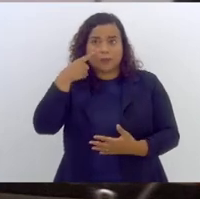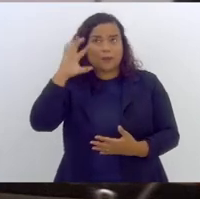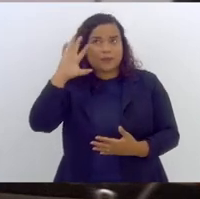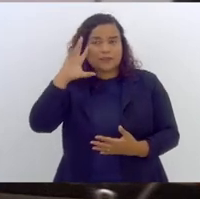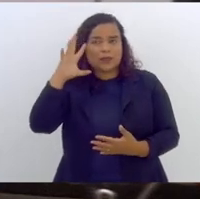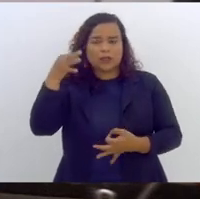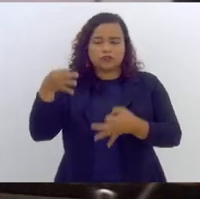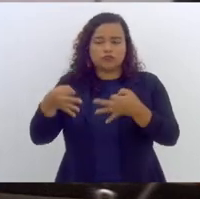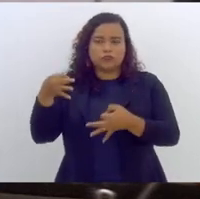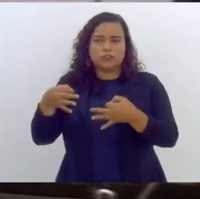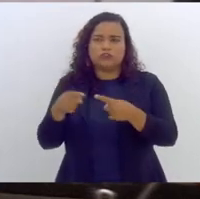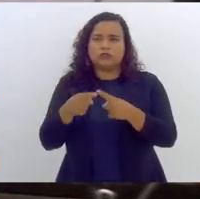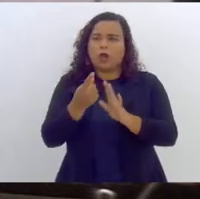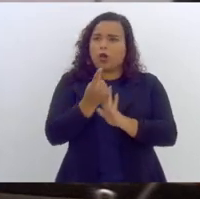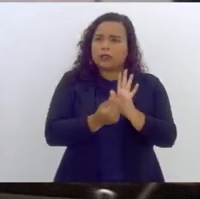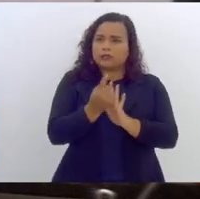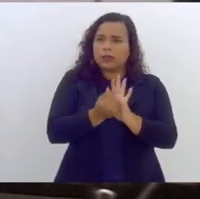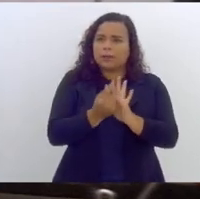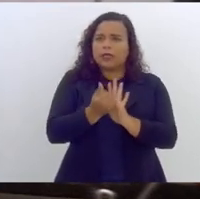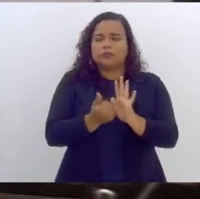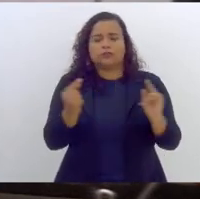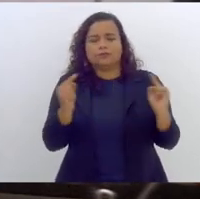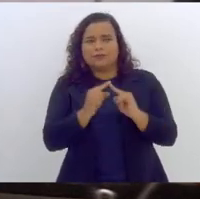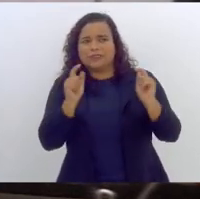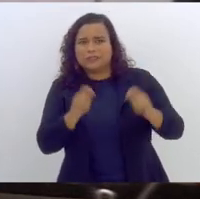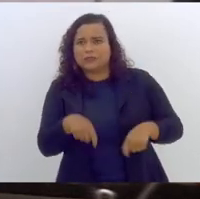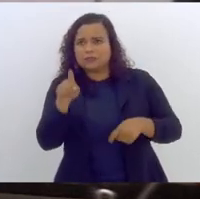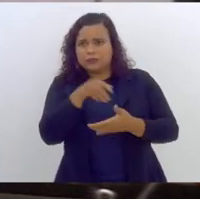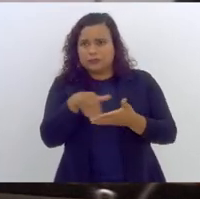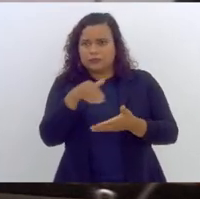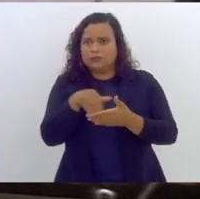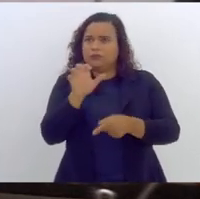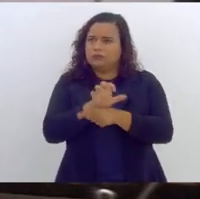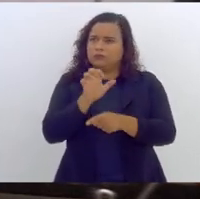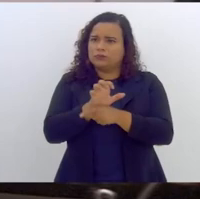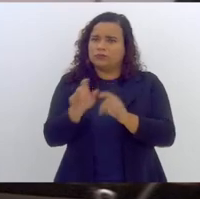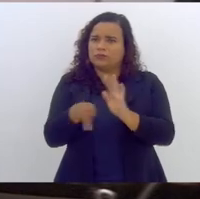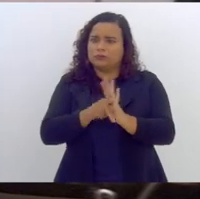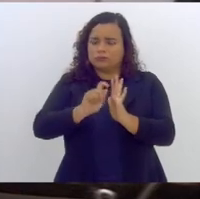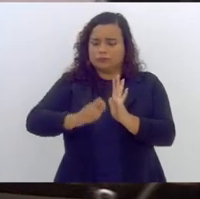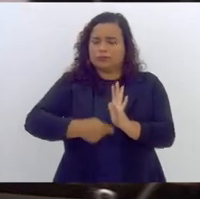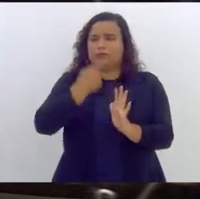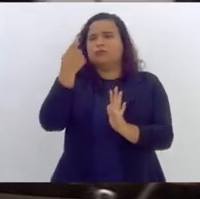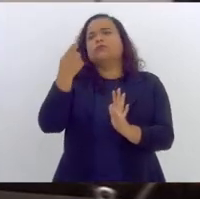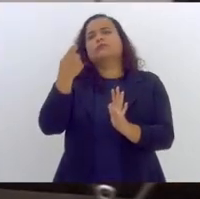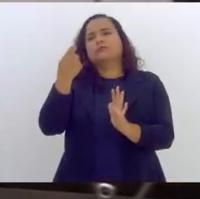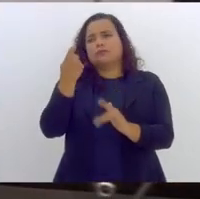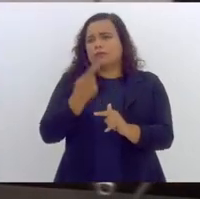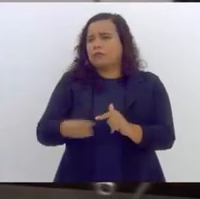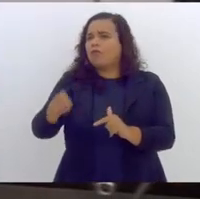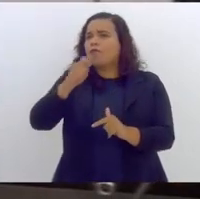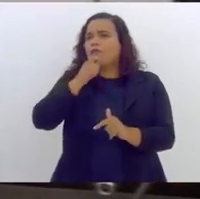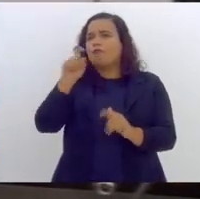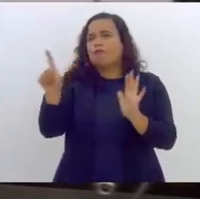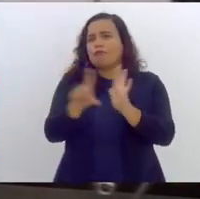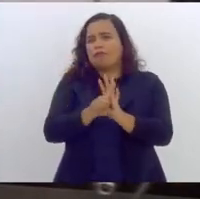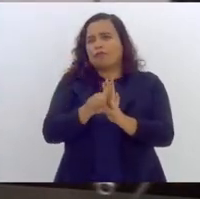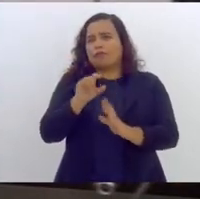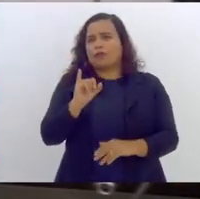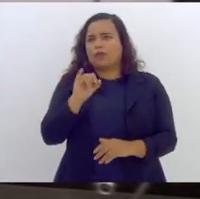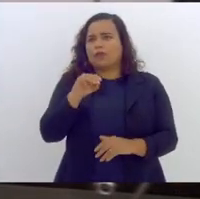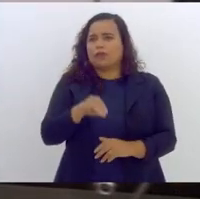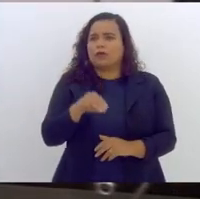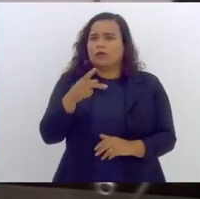jurídica e orçamentária para que o secretário de estado assine sem problemas com a lei da improbidade